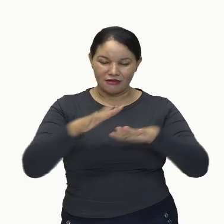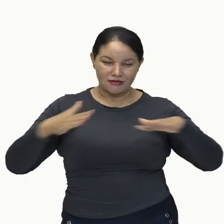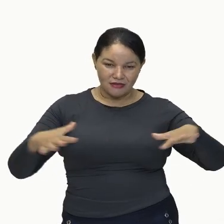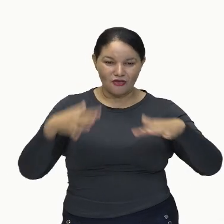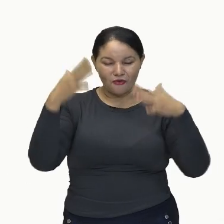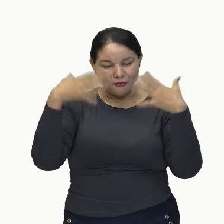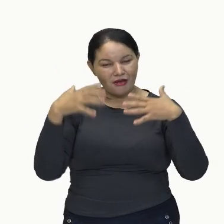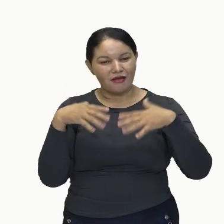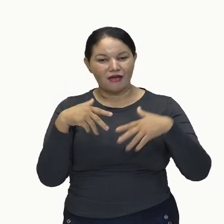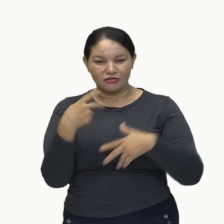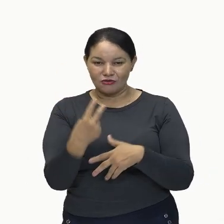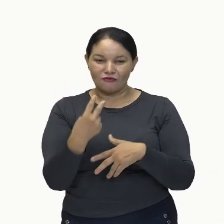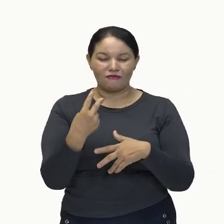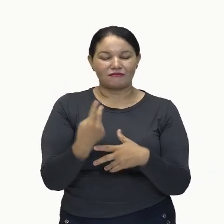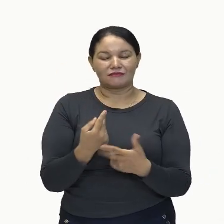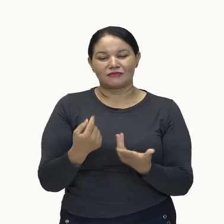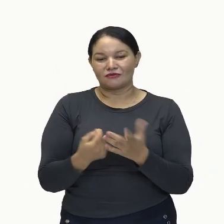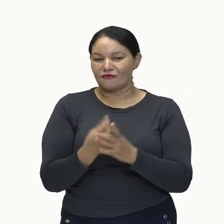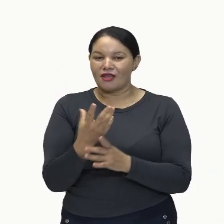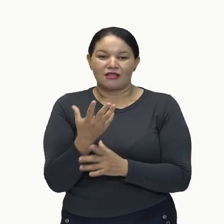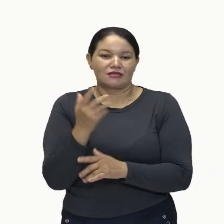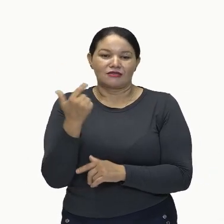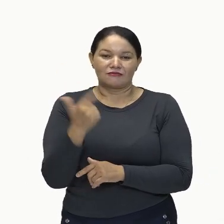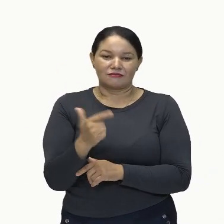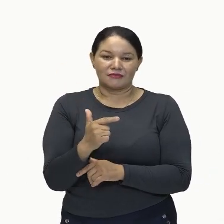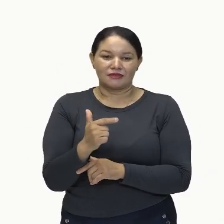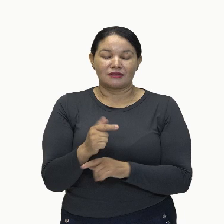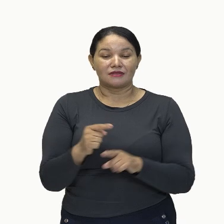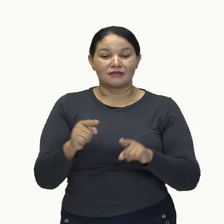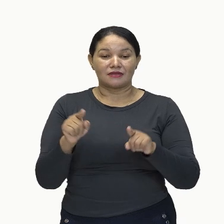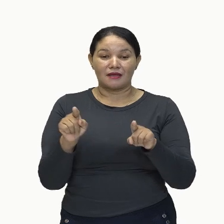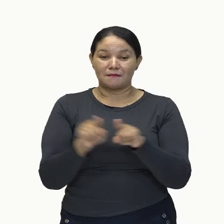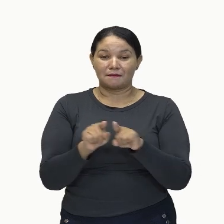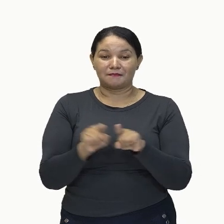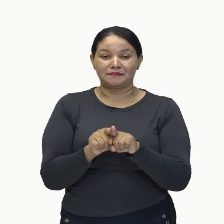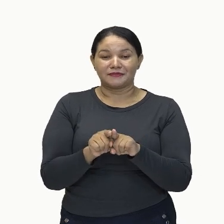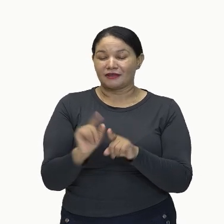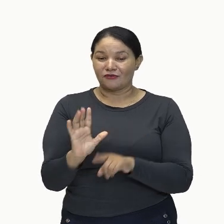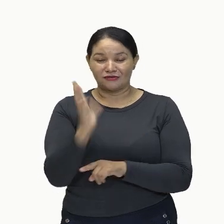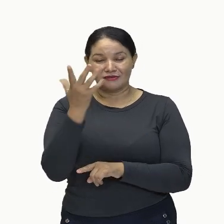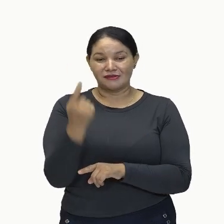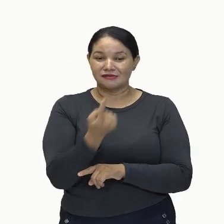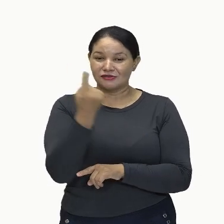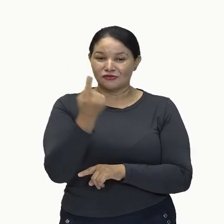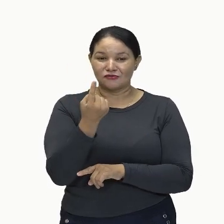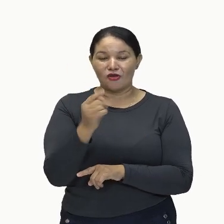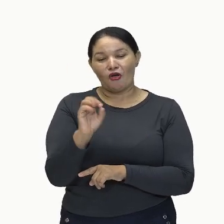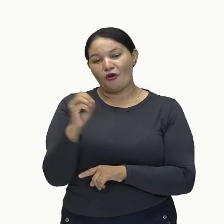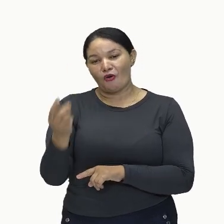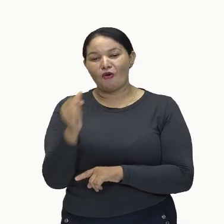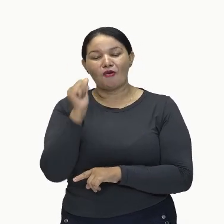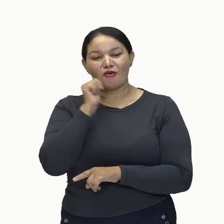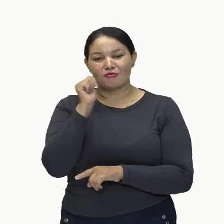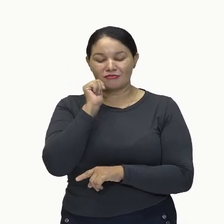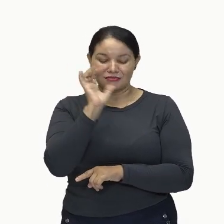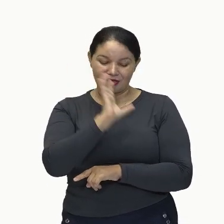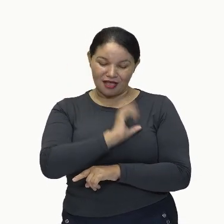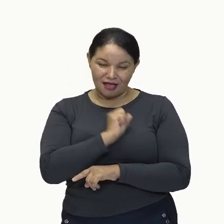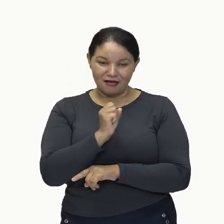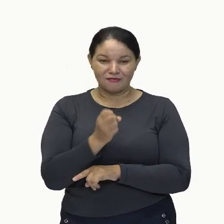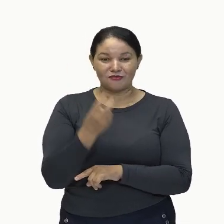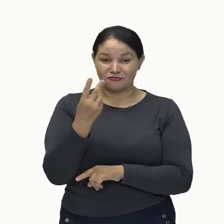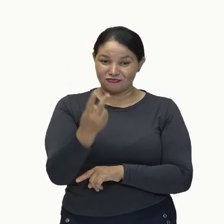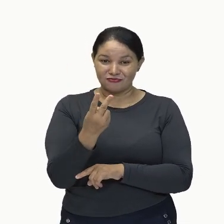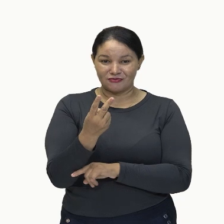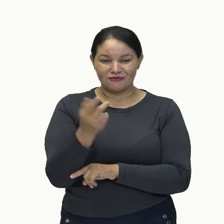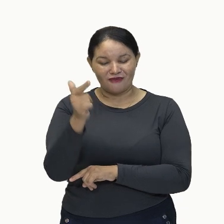de singularidade dos eventos, ou seja, acontece uma vez, nem ama 2 vezes a mesma mulher, certo?